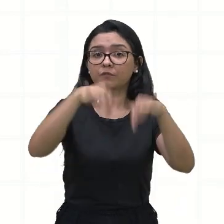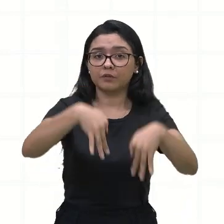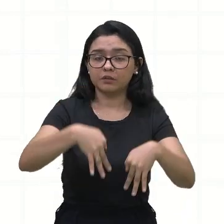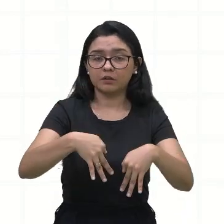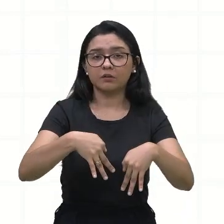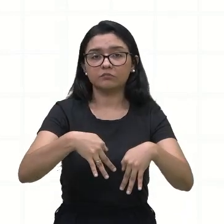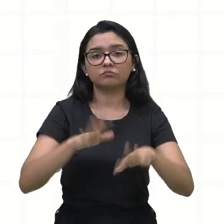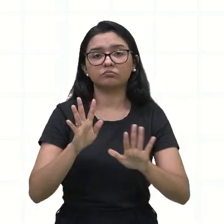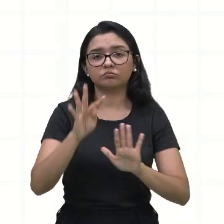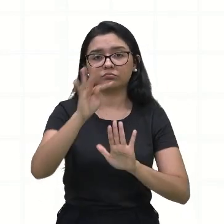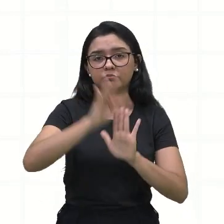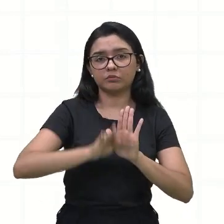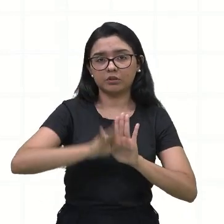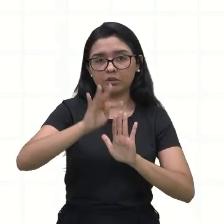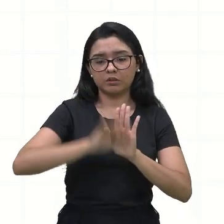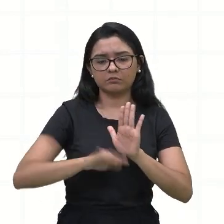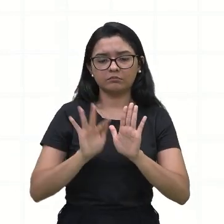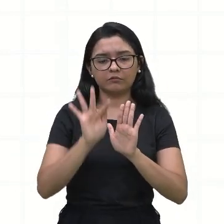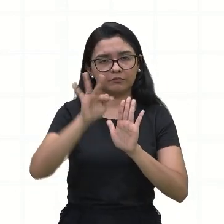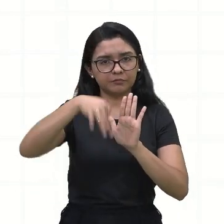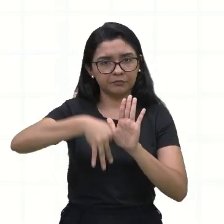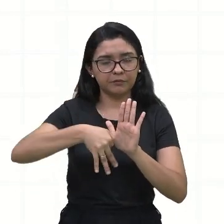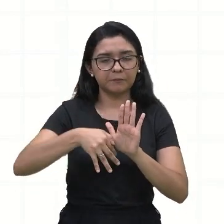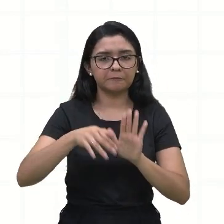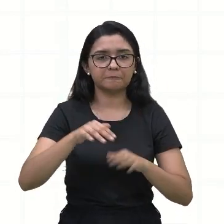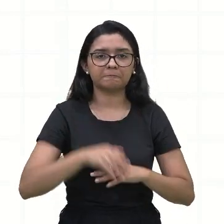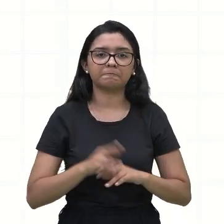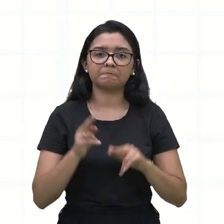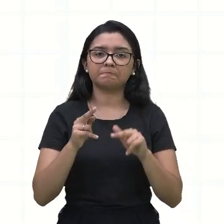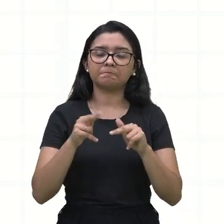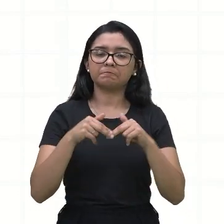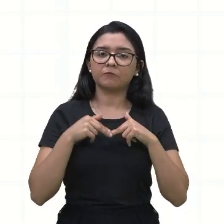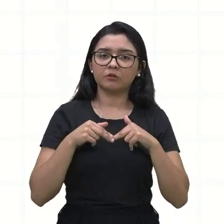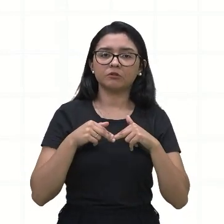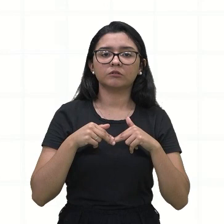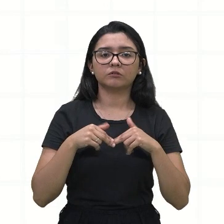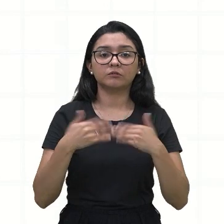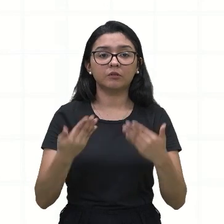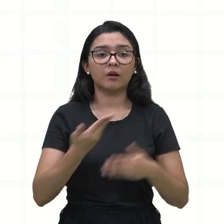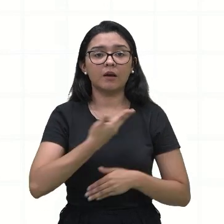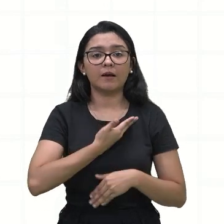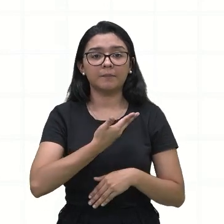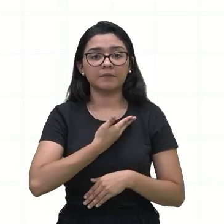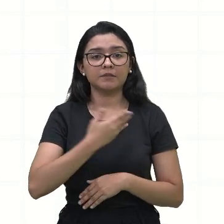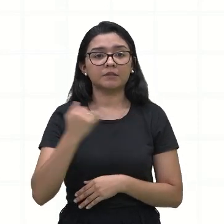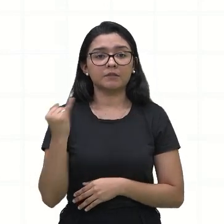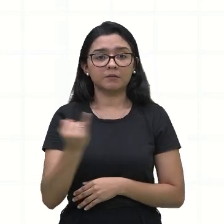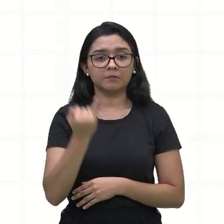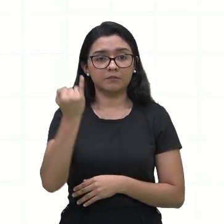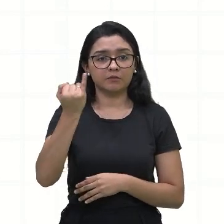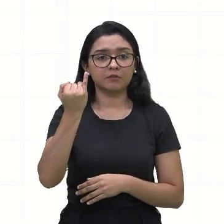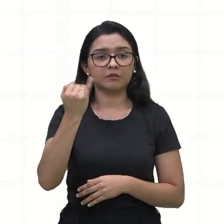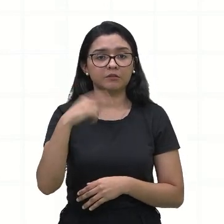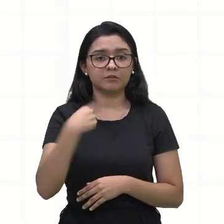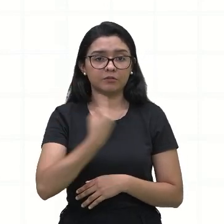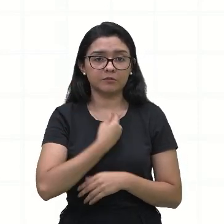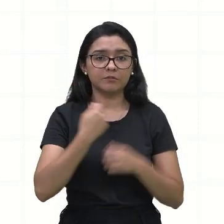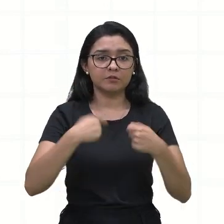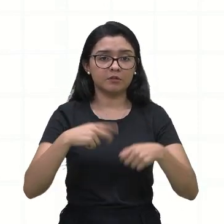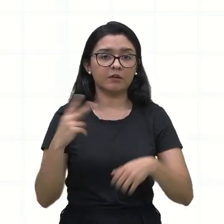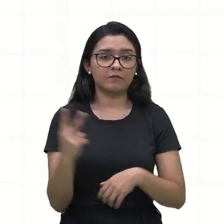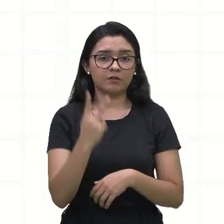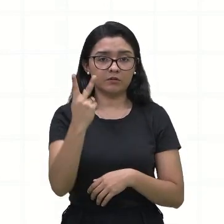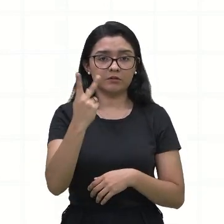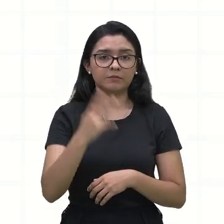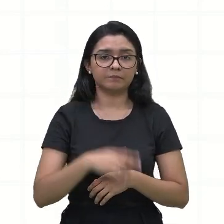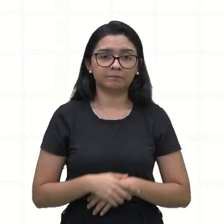lógica, né? Concluir o texto. Portanto, logo, a amizade é um tesouro que deve ser valorizado e cultivado. Então,